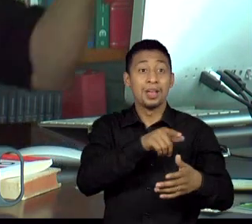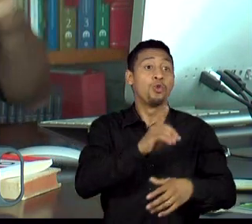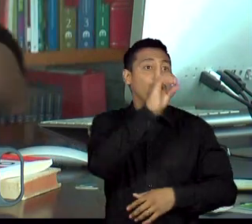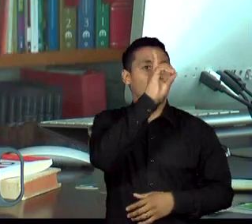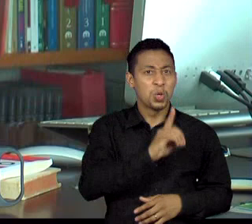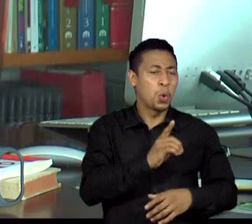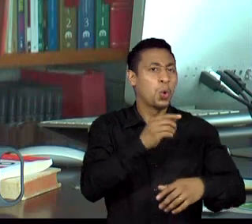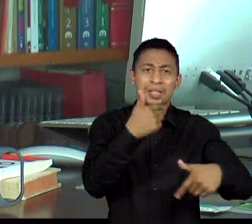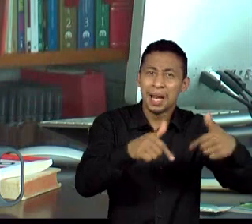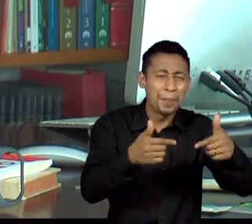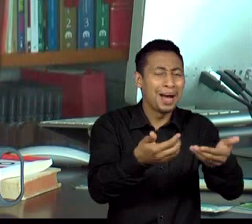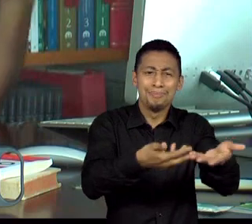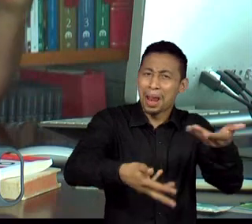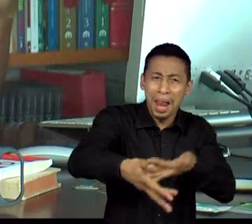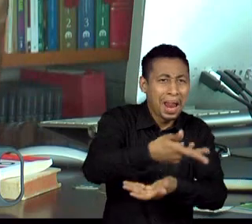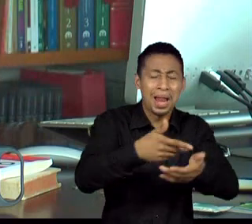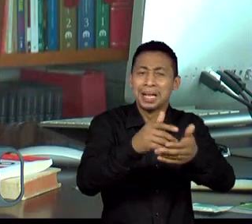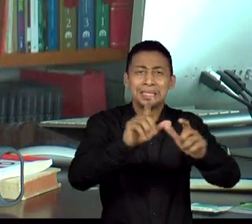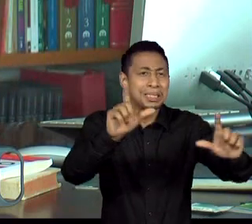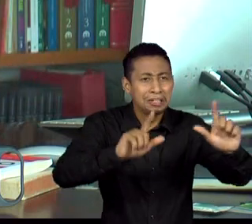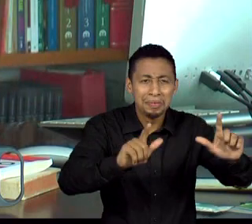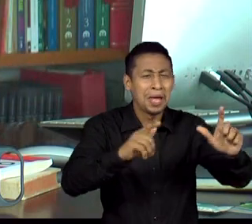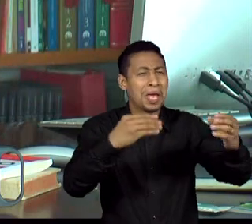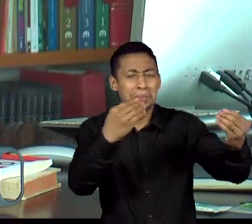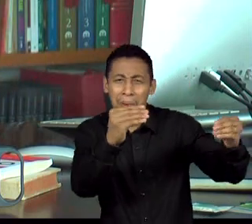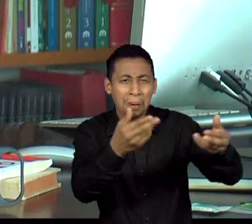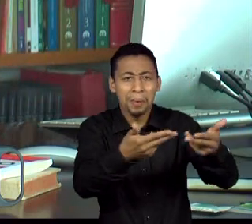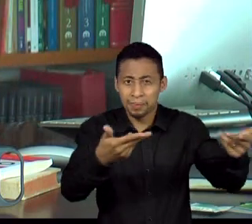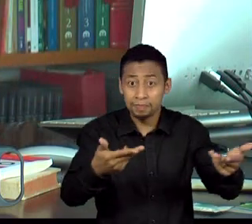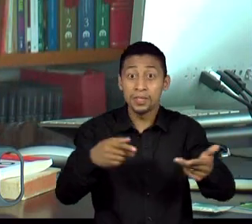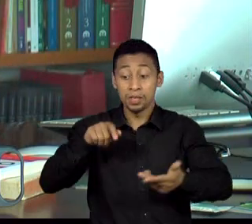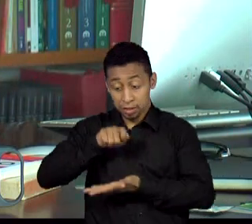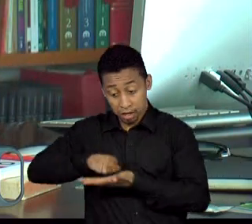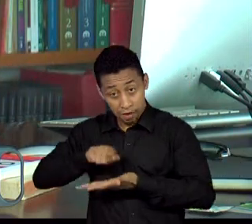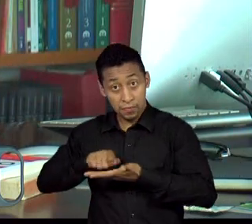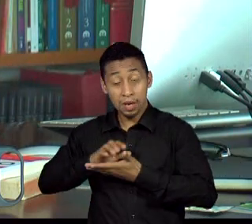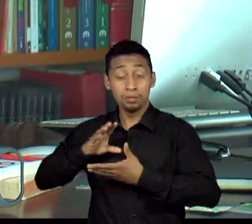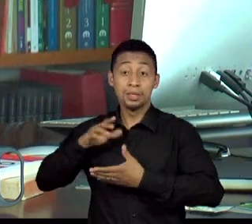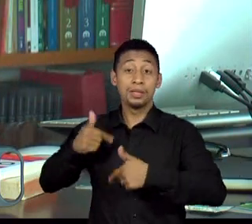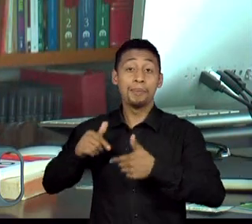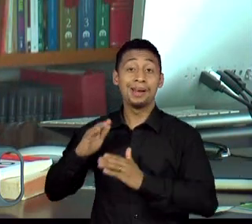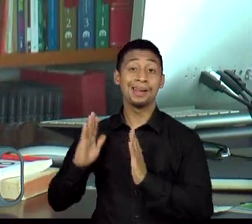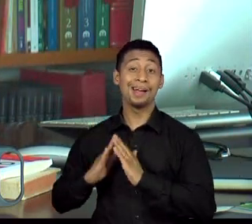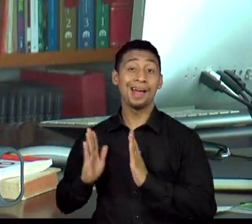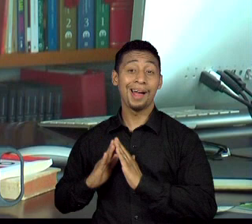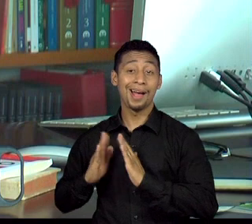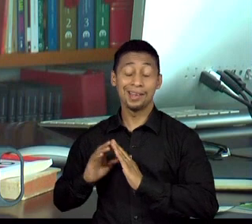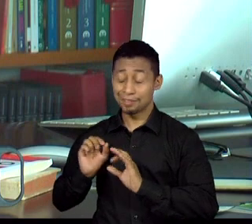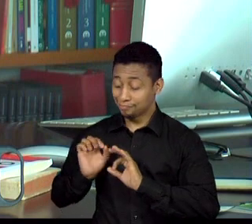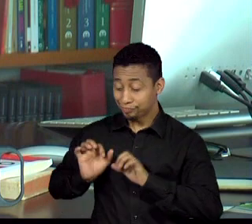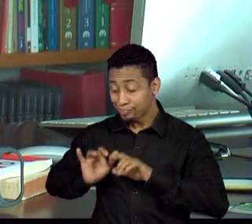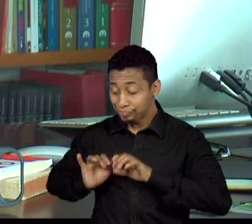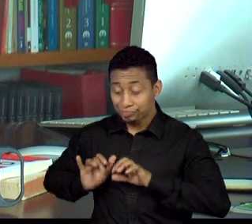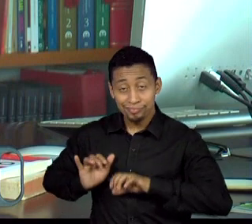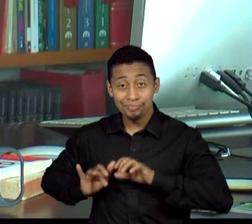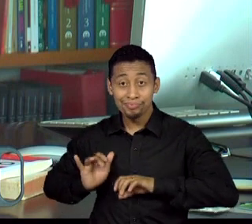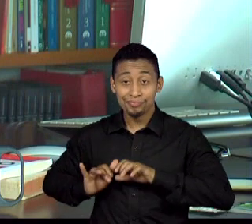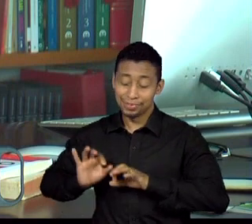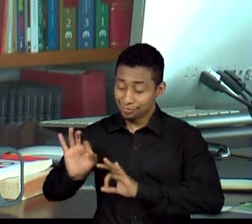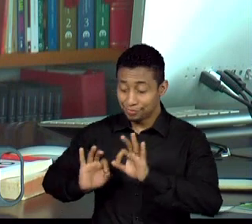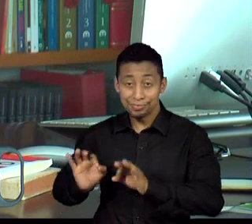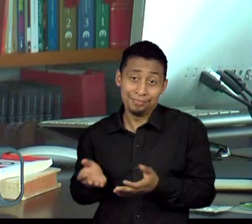com um monte de gente ao mesmo tempo. Então, são profissões diferentes que algumas